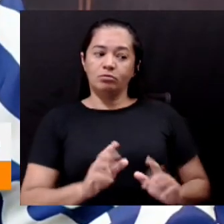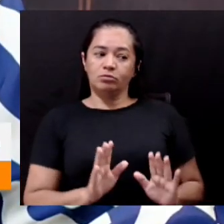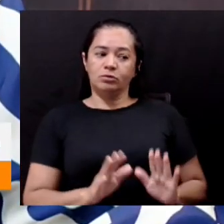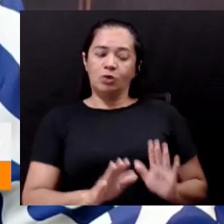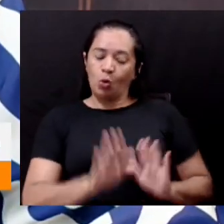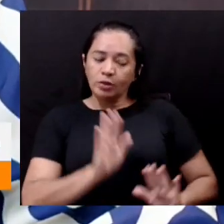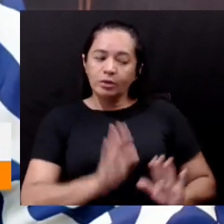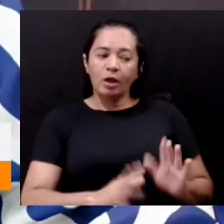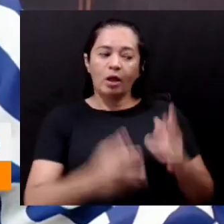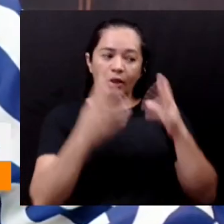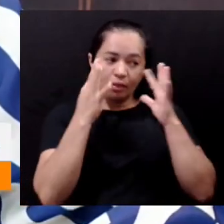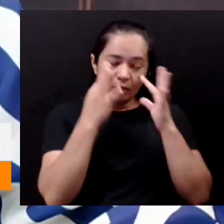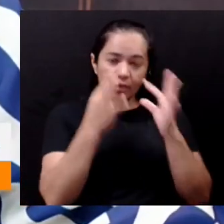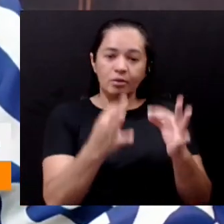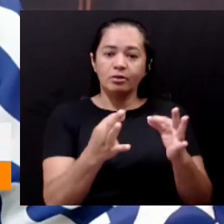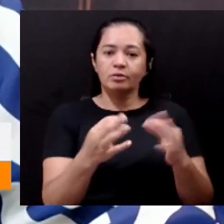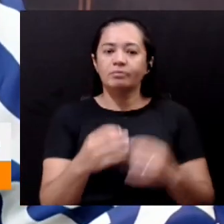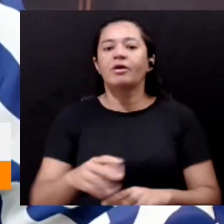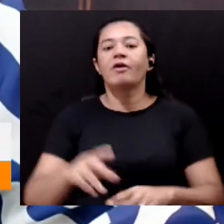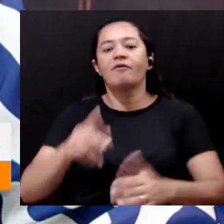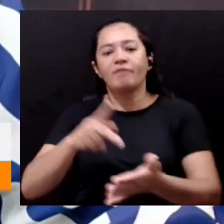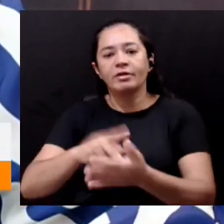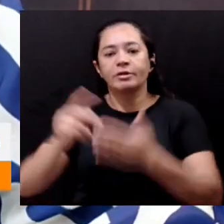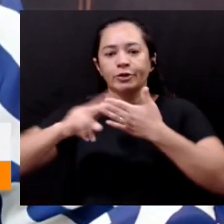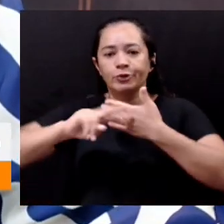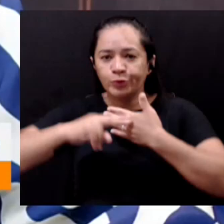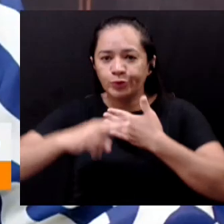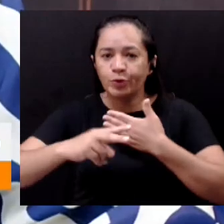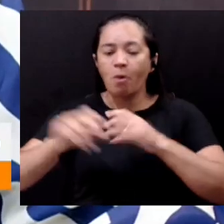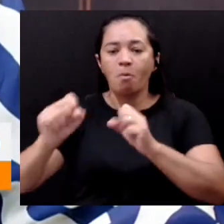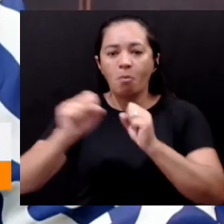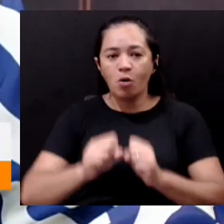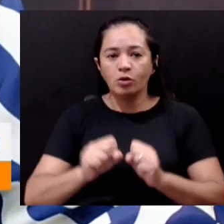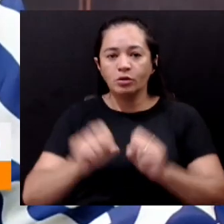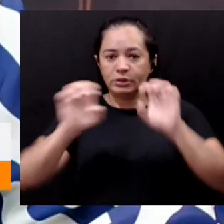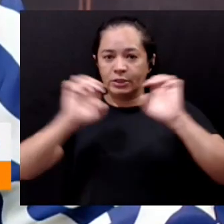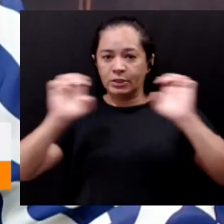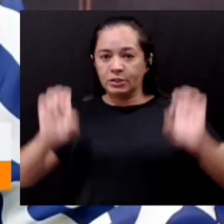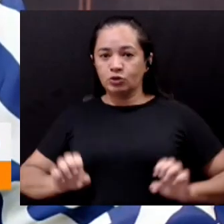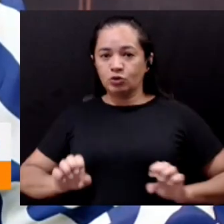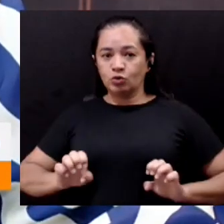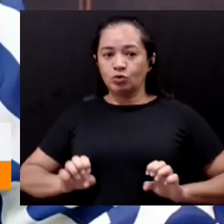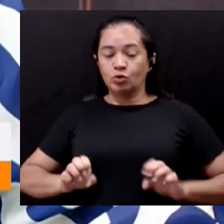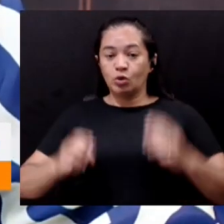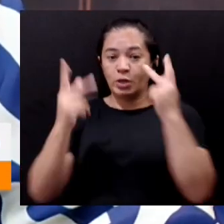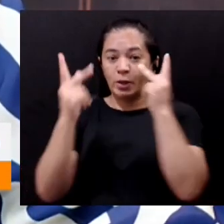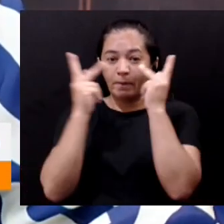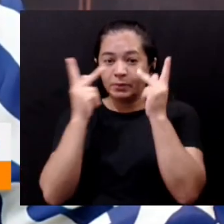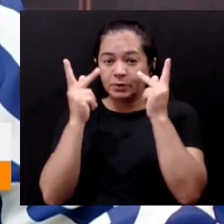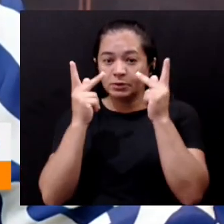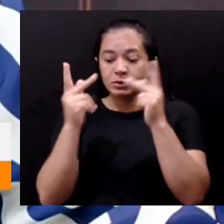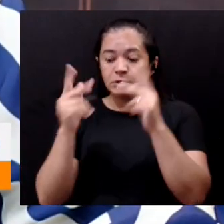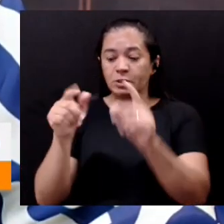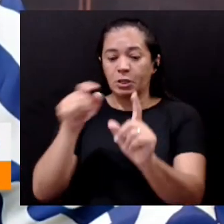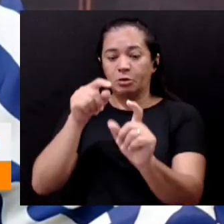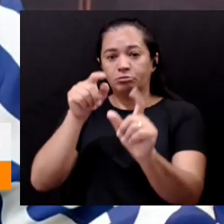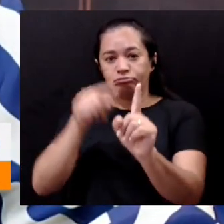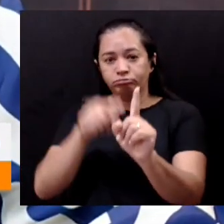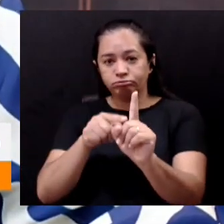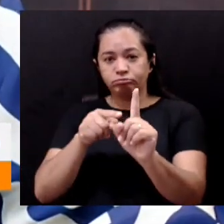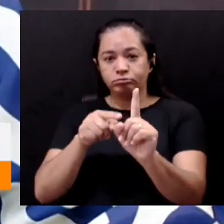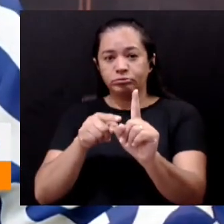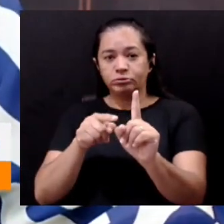sim ter consequências, e aí tanto da estrutura psíquica da pessoa que está nessa posição, quanto, claro, impactar de